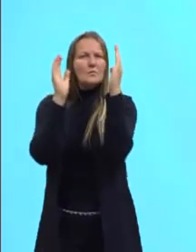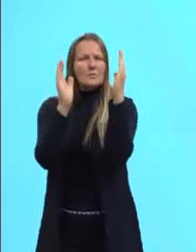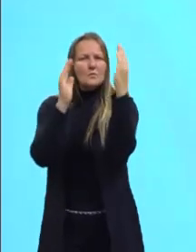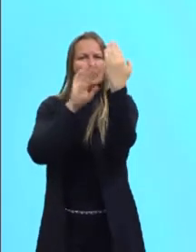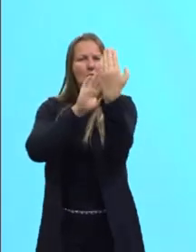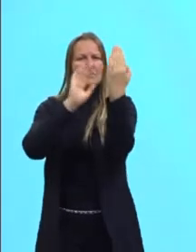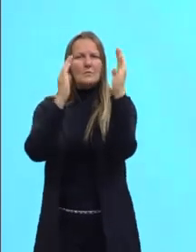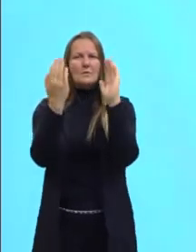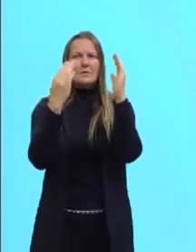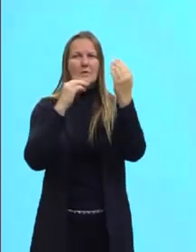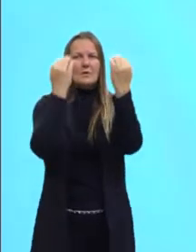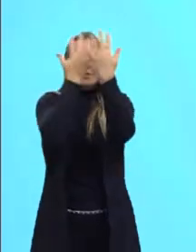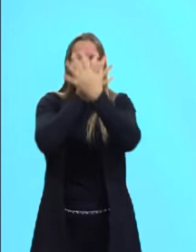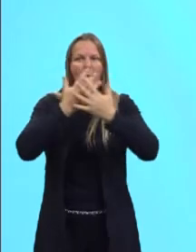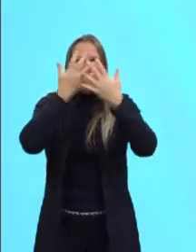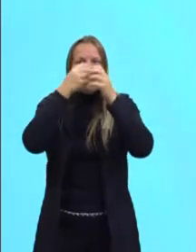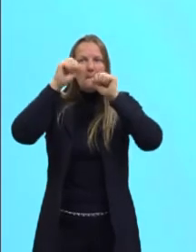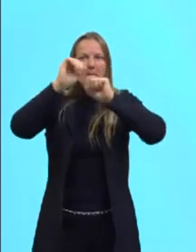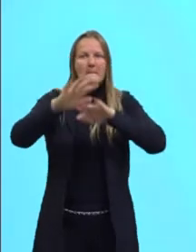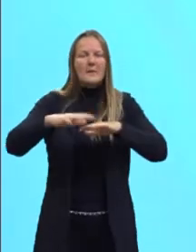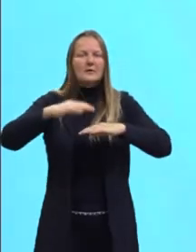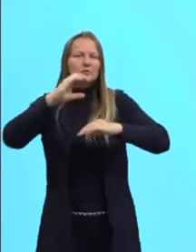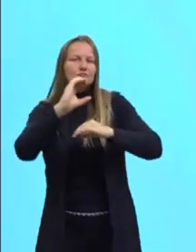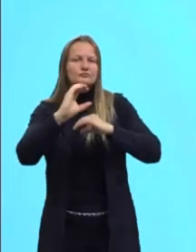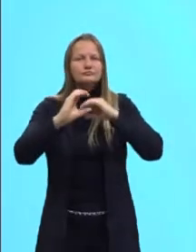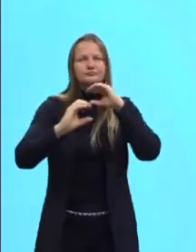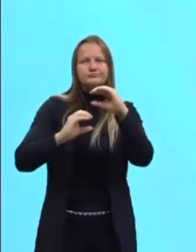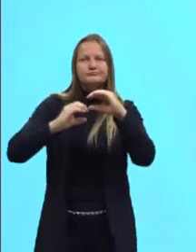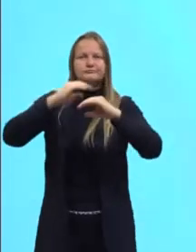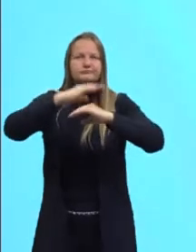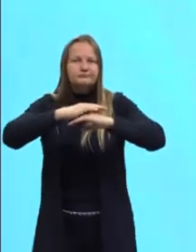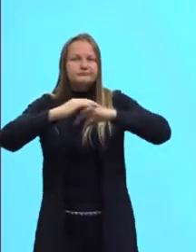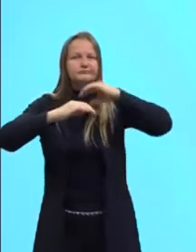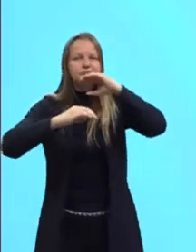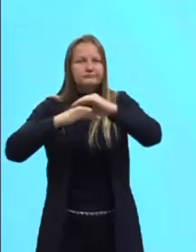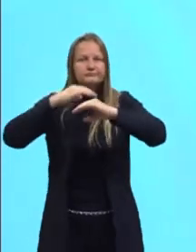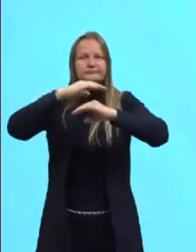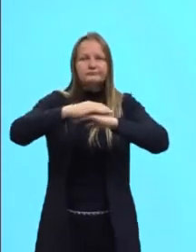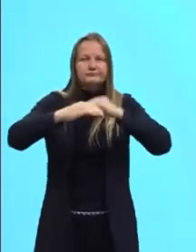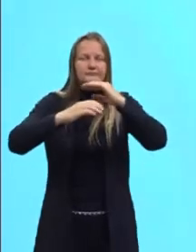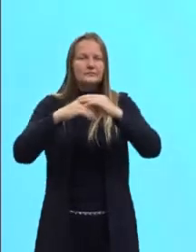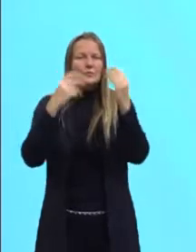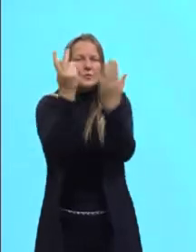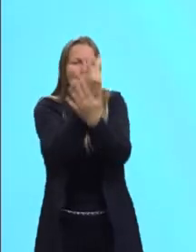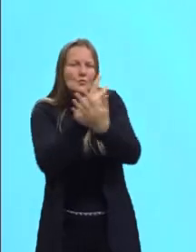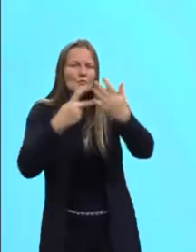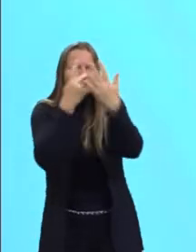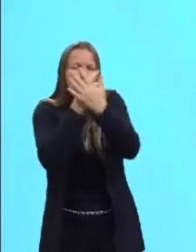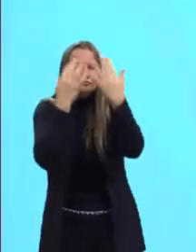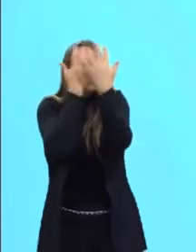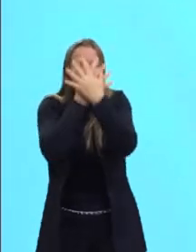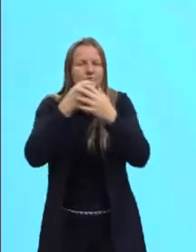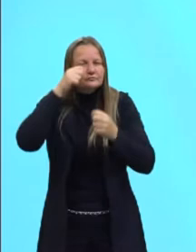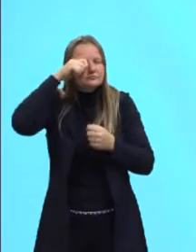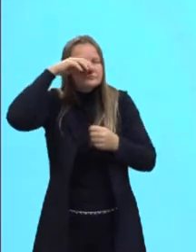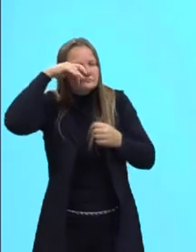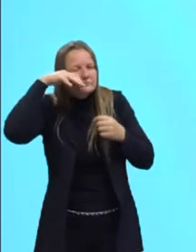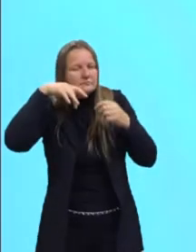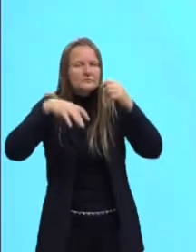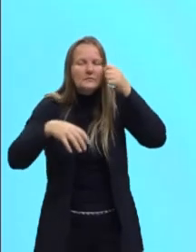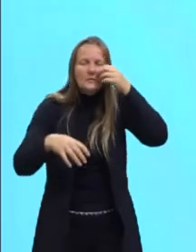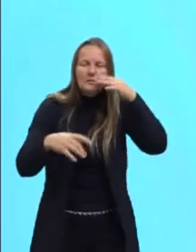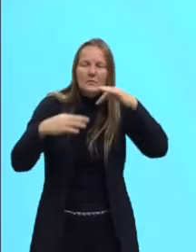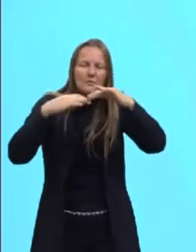mágicas tijolo com tijolo num desenho lógico seus olhos embotados de cimento